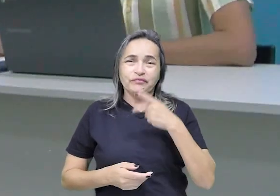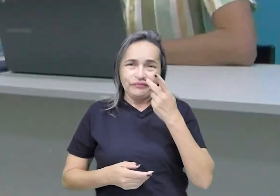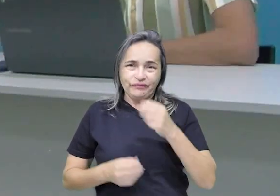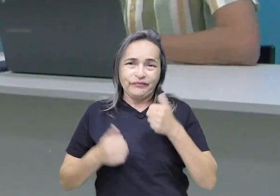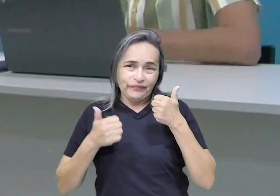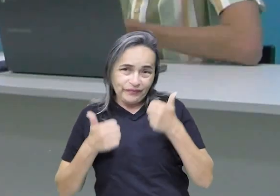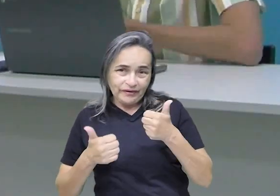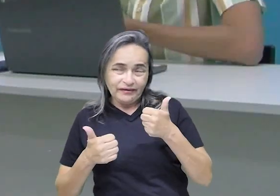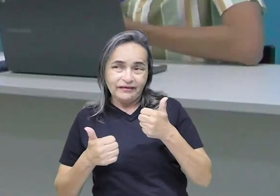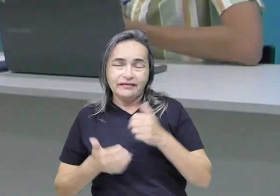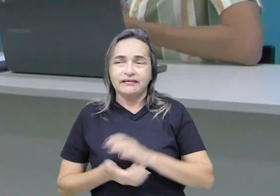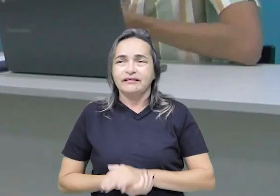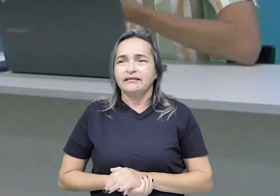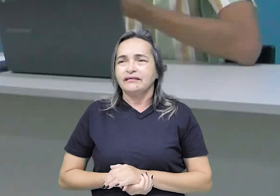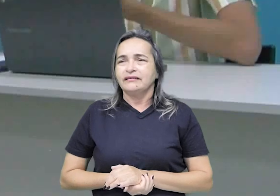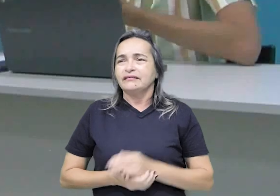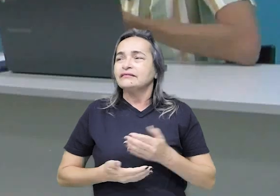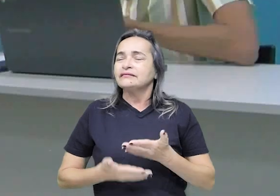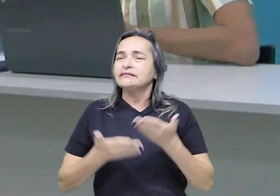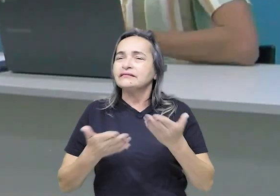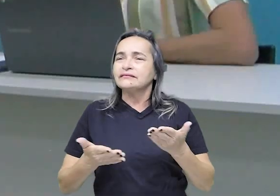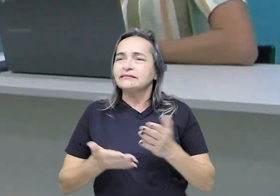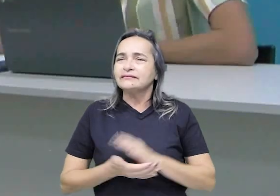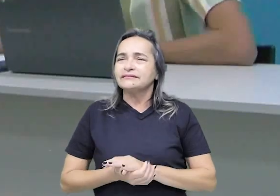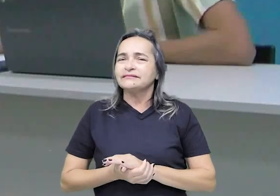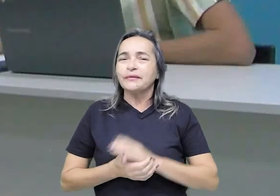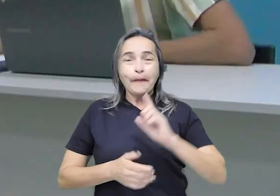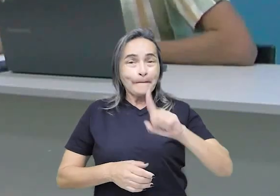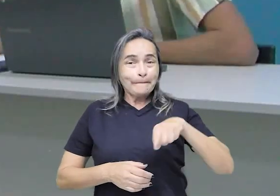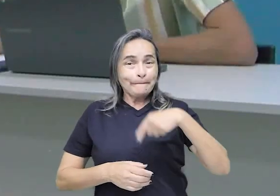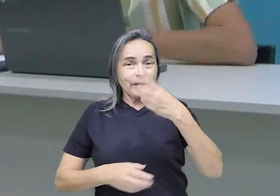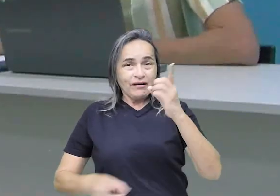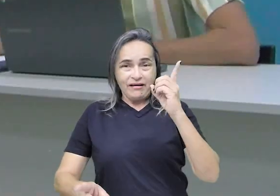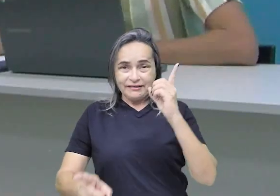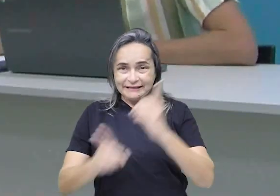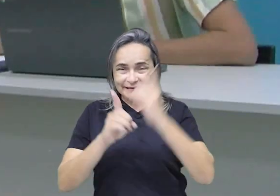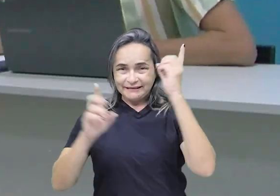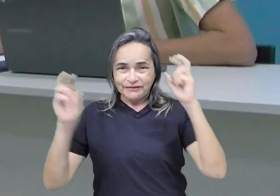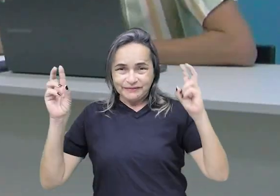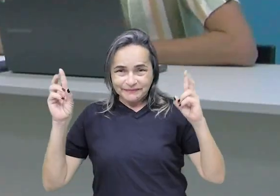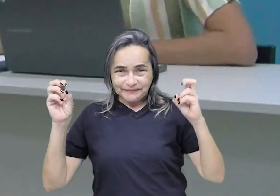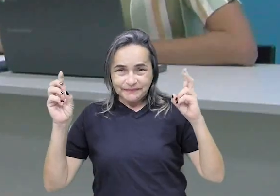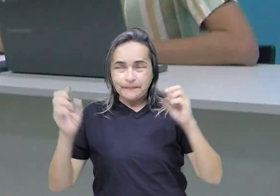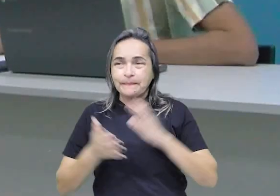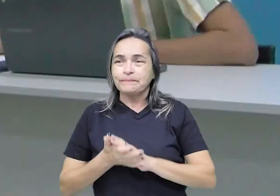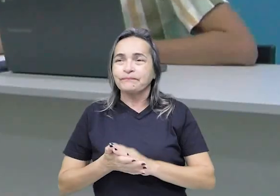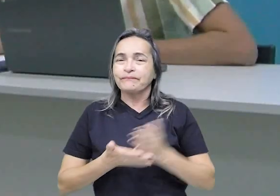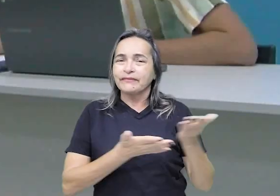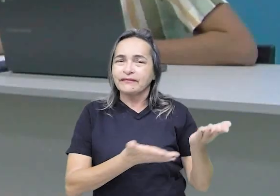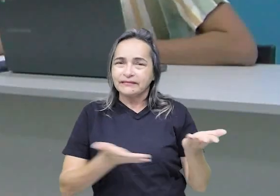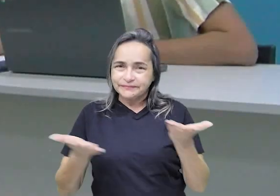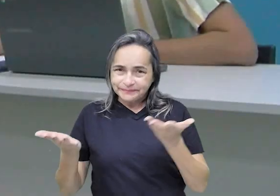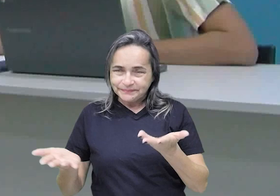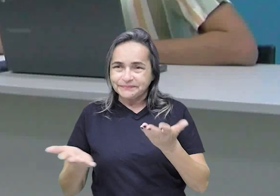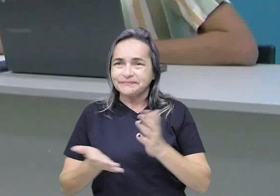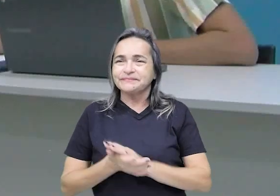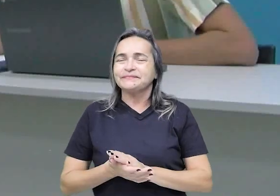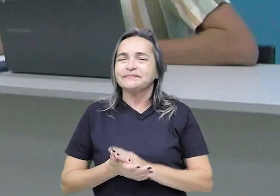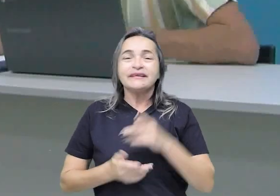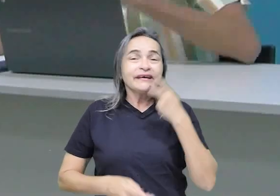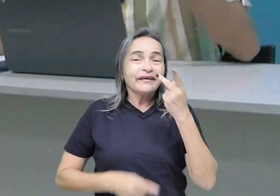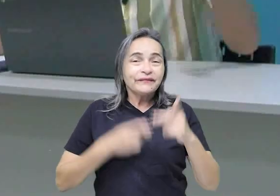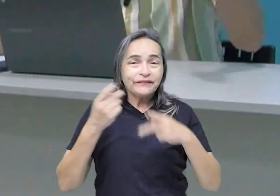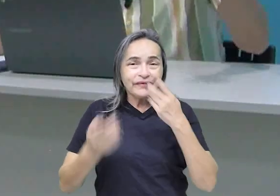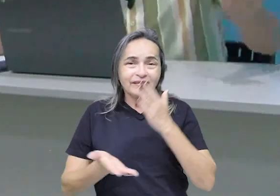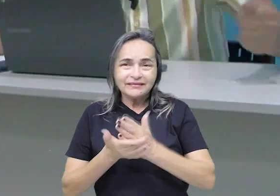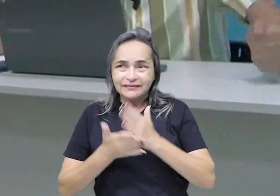assim, jogando essa pauta para um próximo encontro, eu gostaria que você deixasse as suas considerações finais. Se você